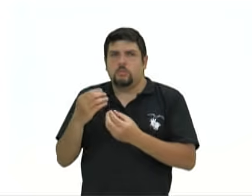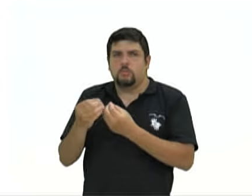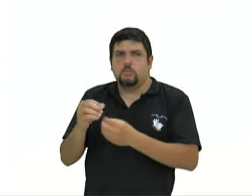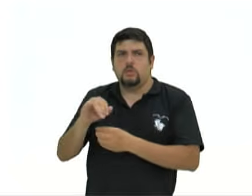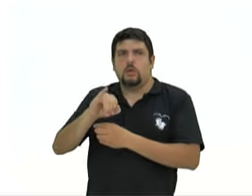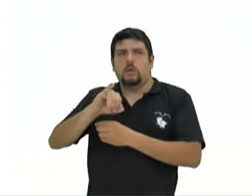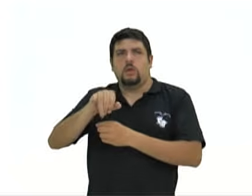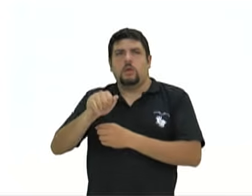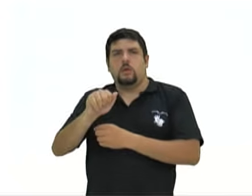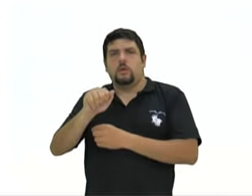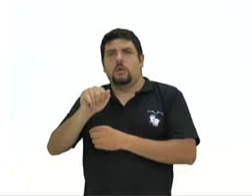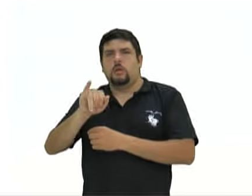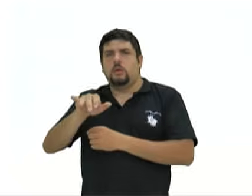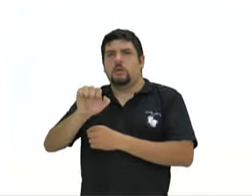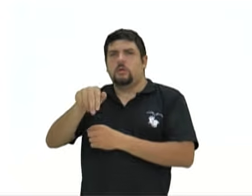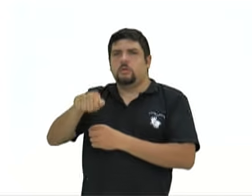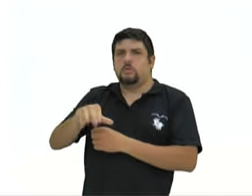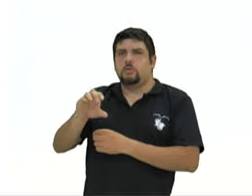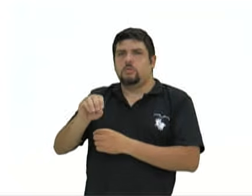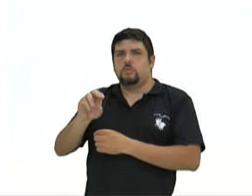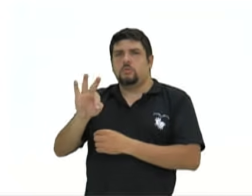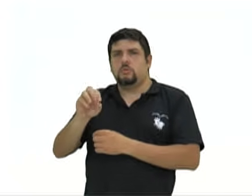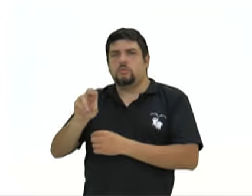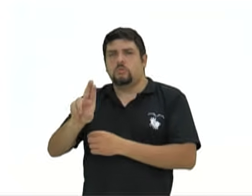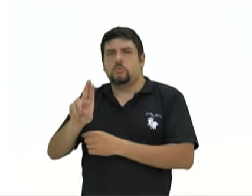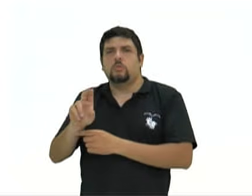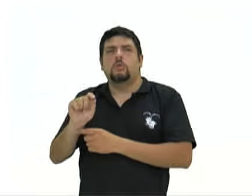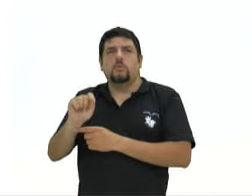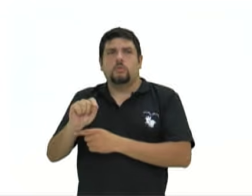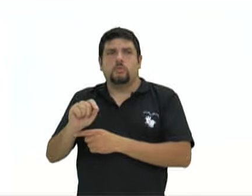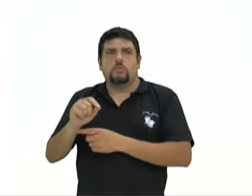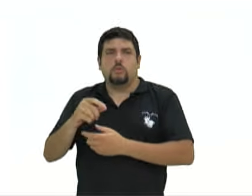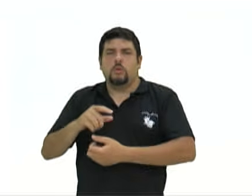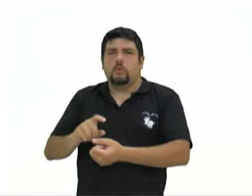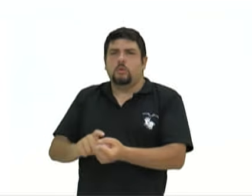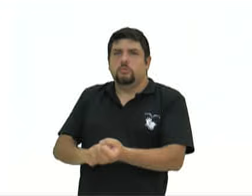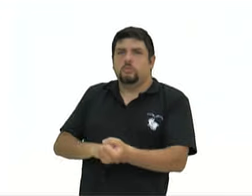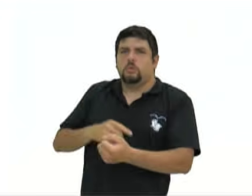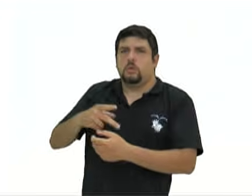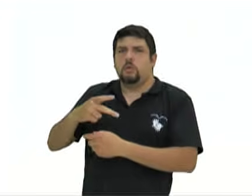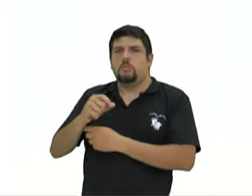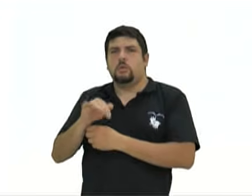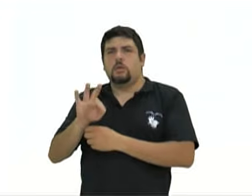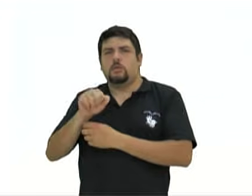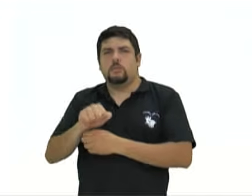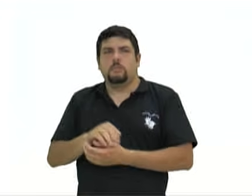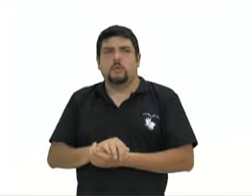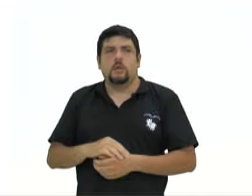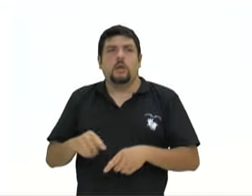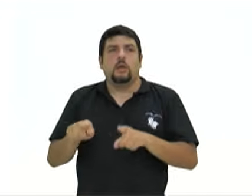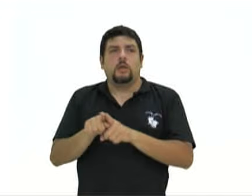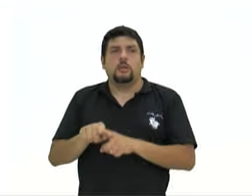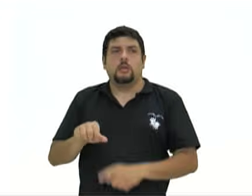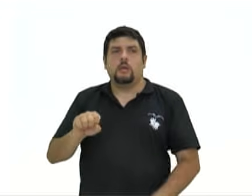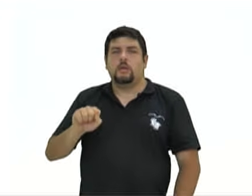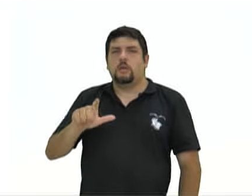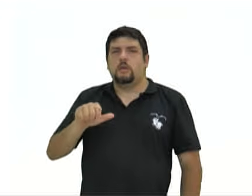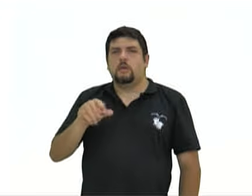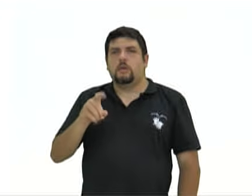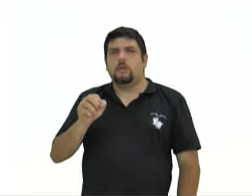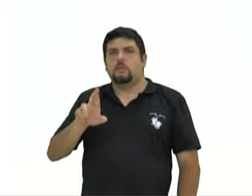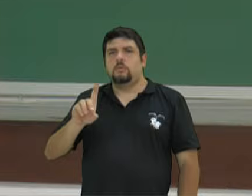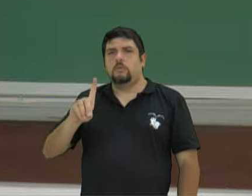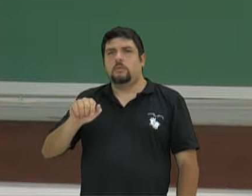Jean Cocteau, que é O Sangue de um Poeta, né, talvez o mais famoso, do Luiz Buñuel, e o Salvador Dalí, que é O Cão Andaluz, né, pessoal?